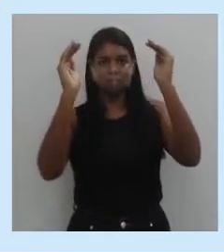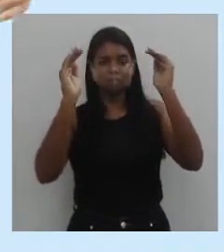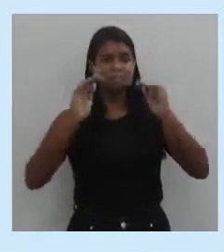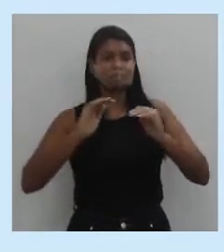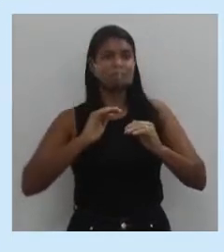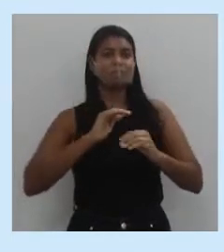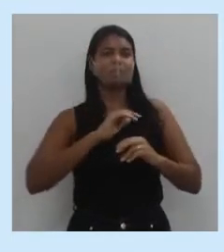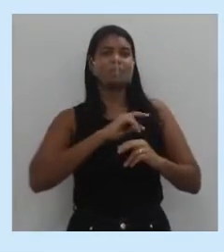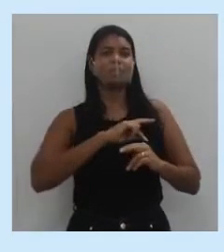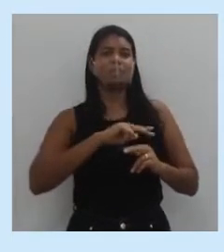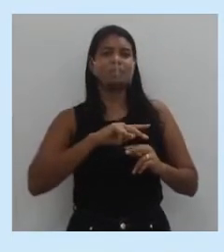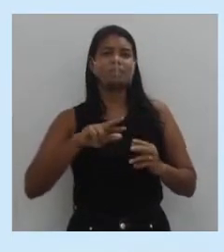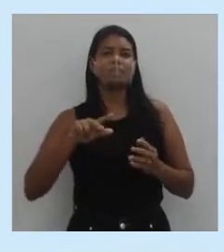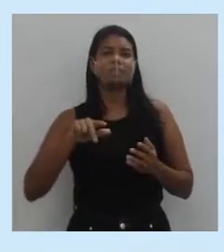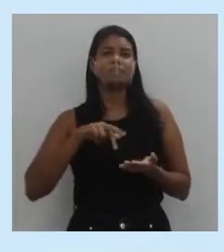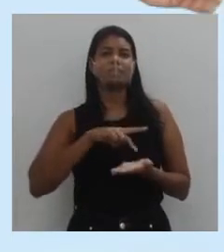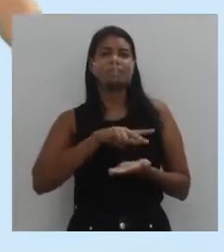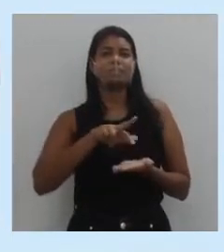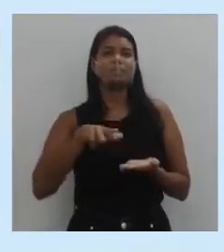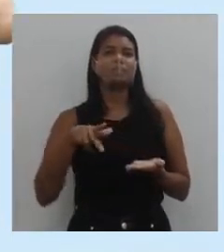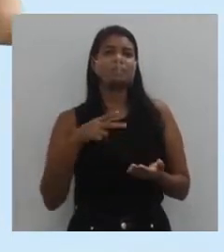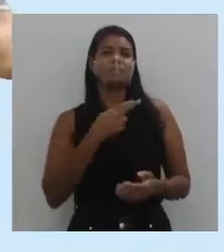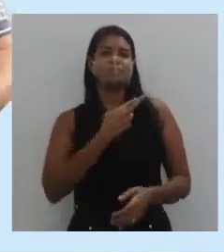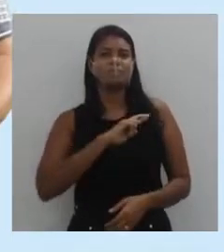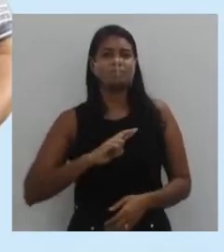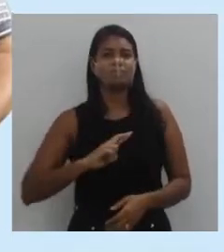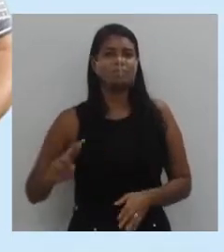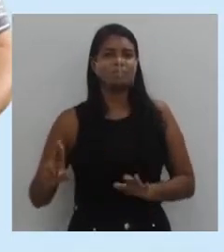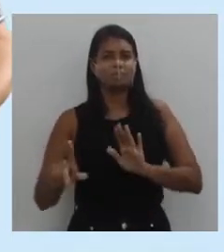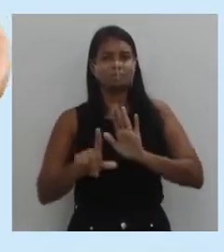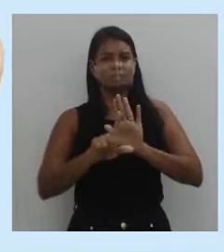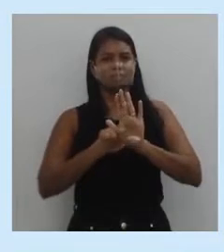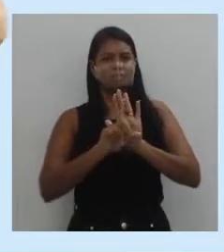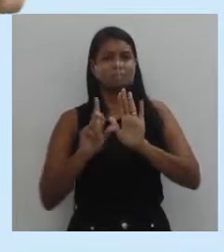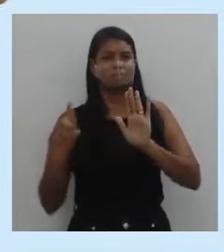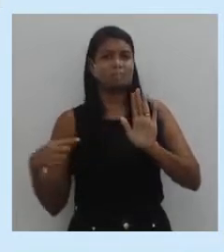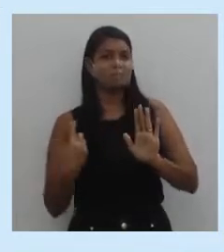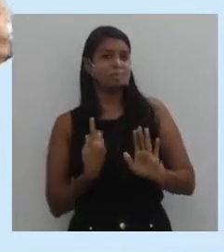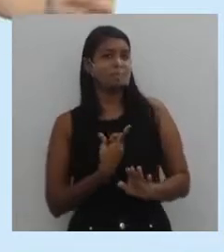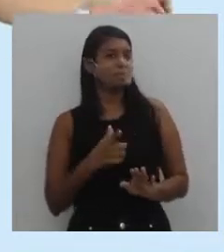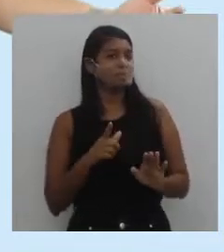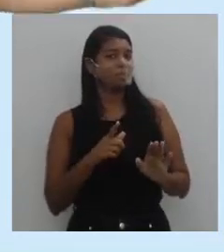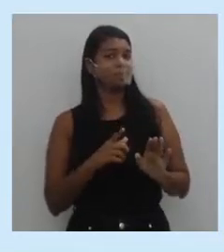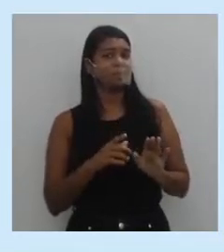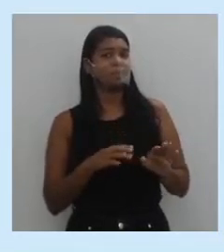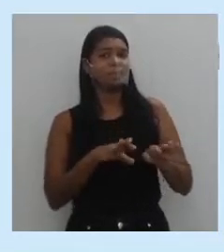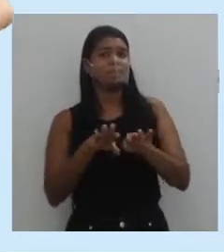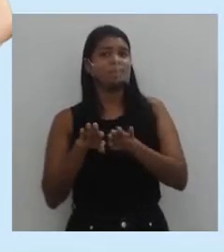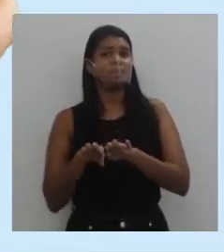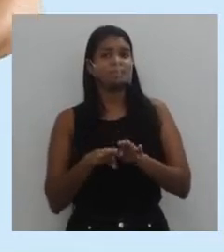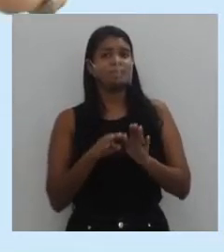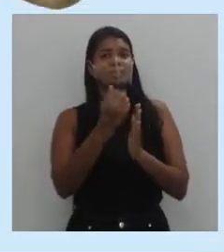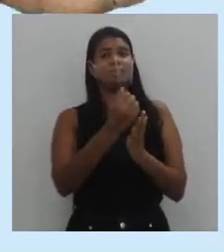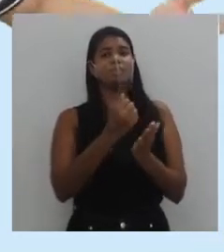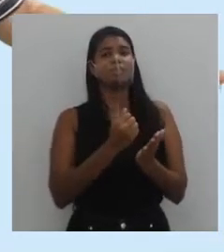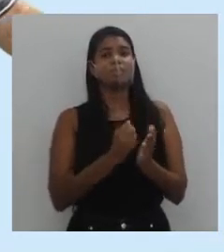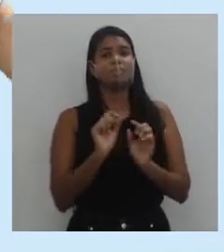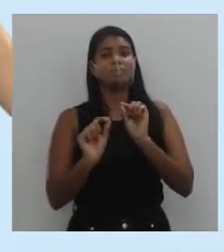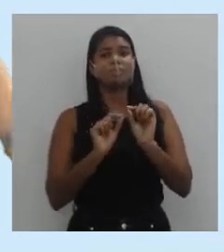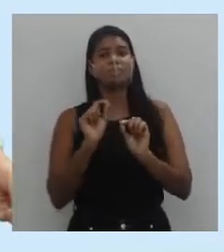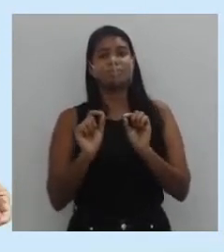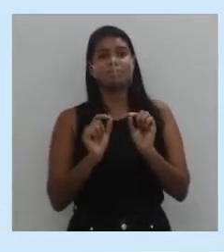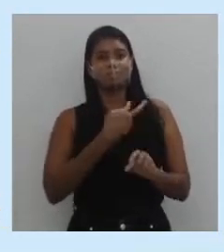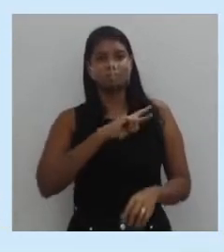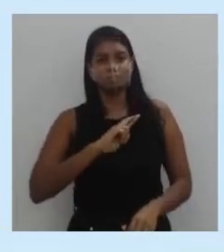às diversas tradições religiosas. E as nossas leis, certo? Não são unidas, fundamentadas com a